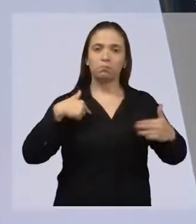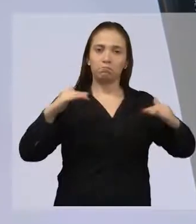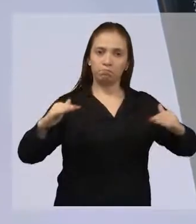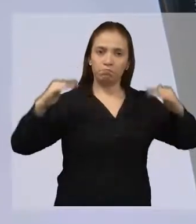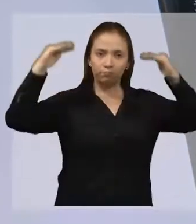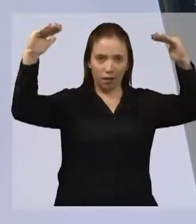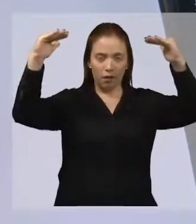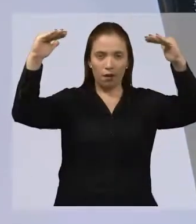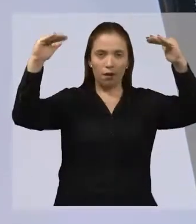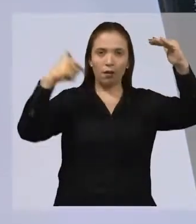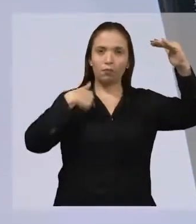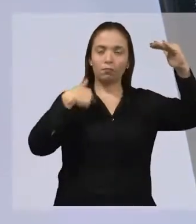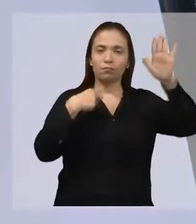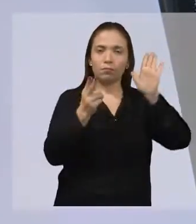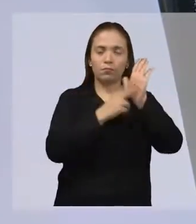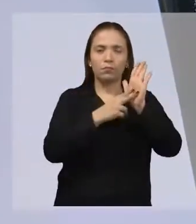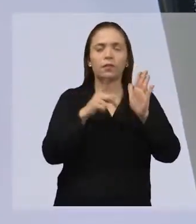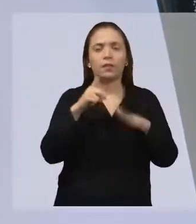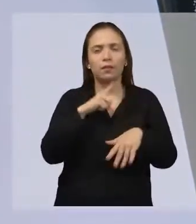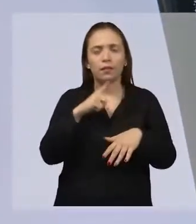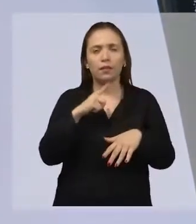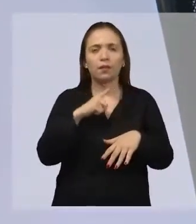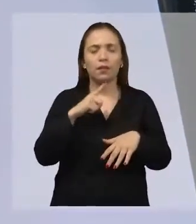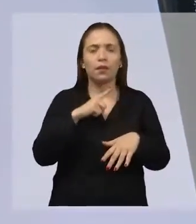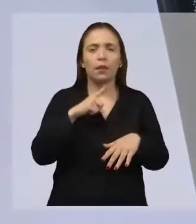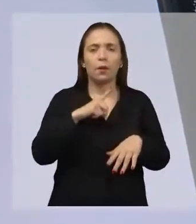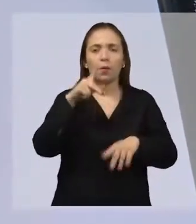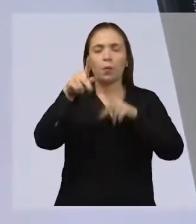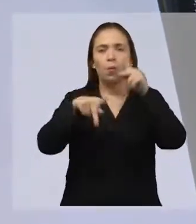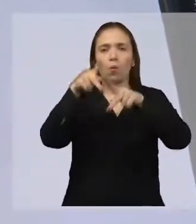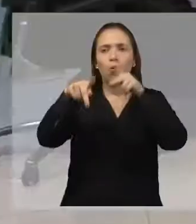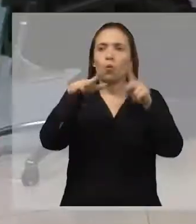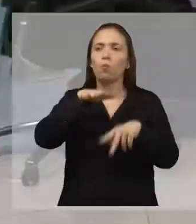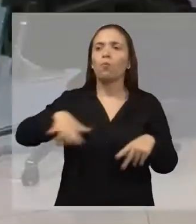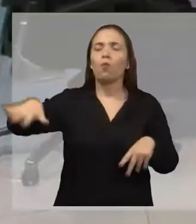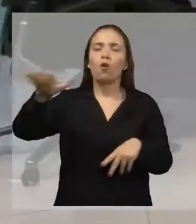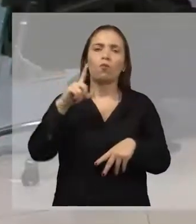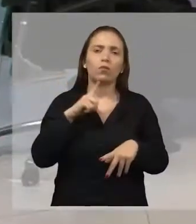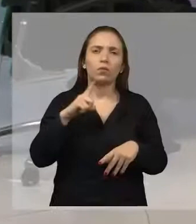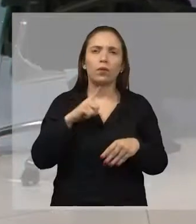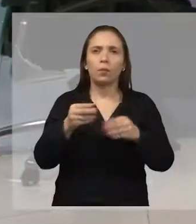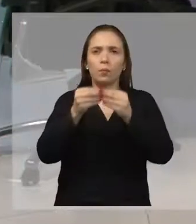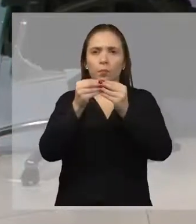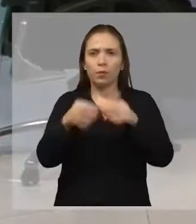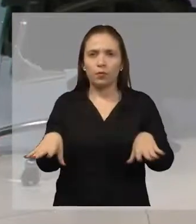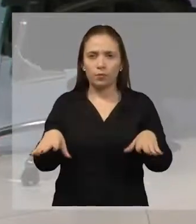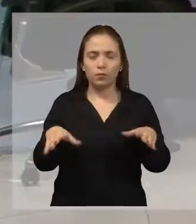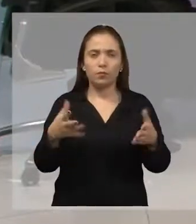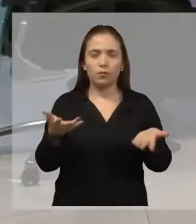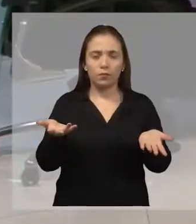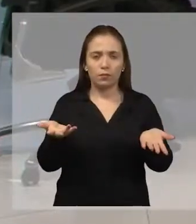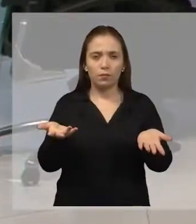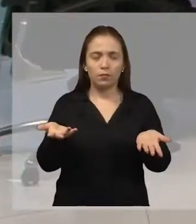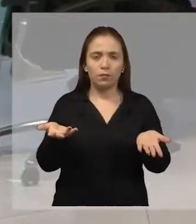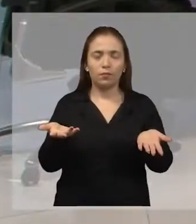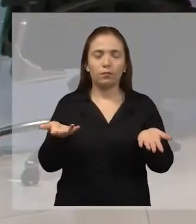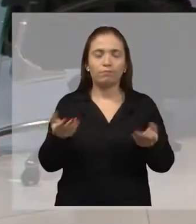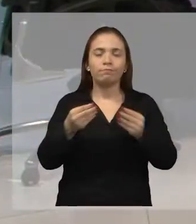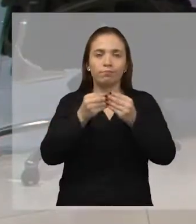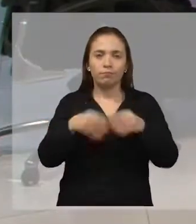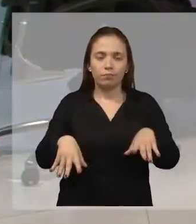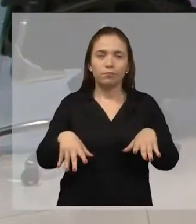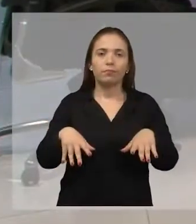espaço, né? Como deram os outros governantes de 88 para cá, né? Infelizmente a gente tem uma maioria,